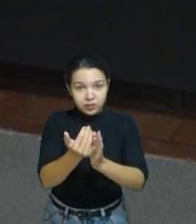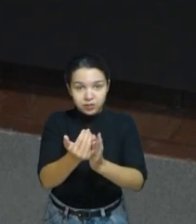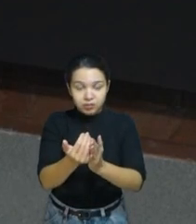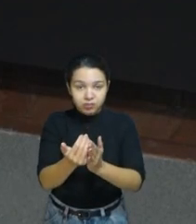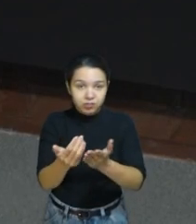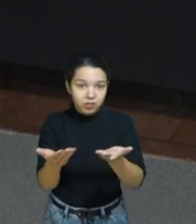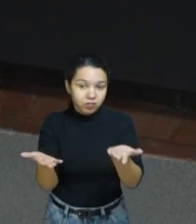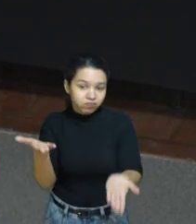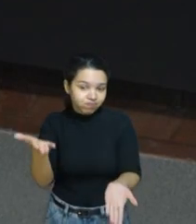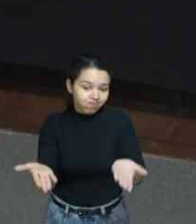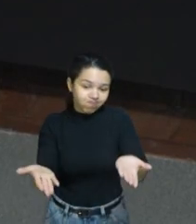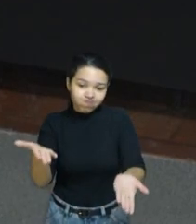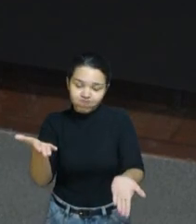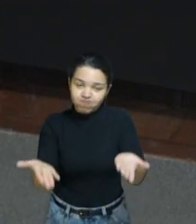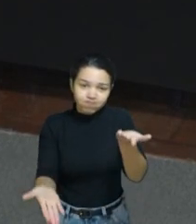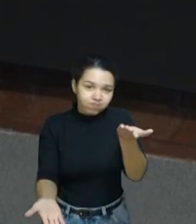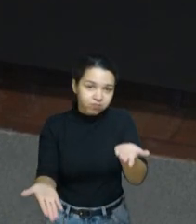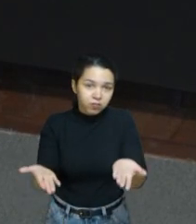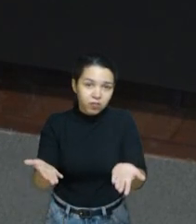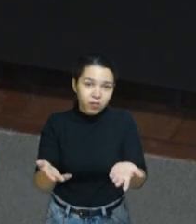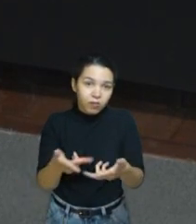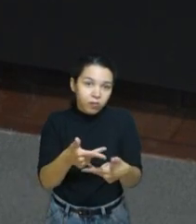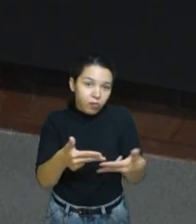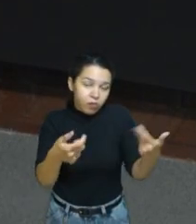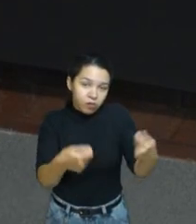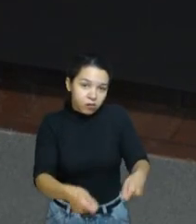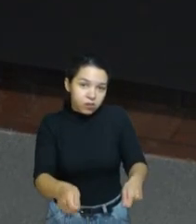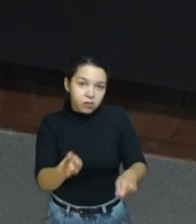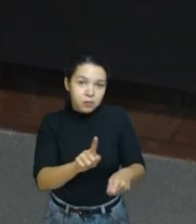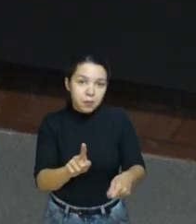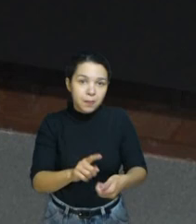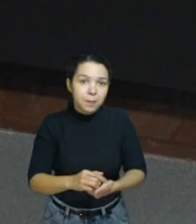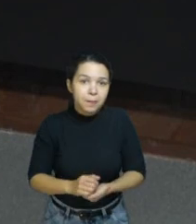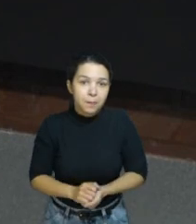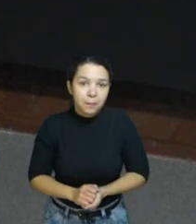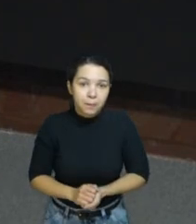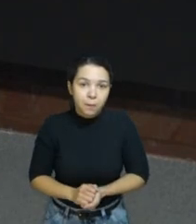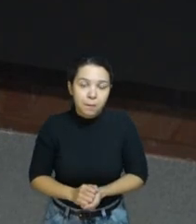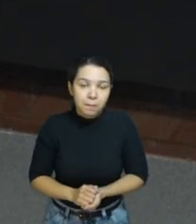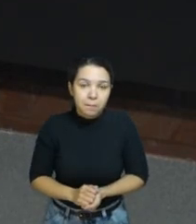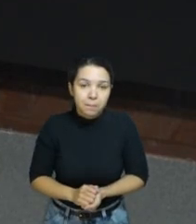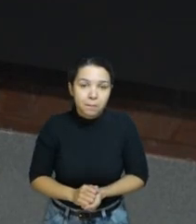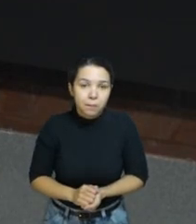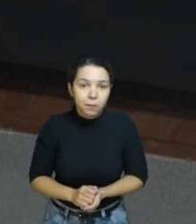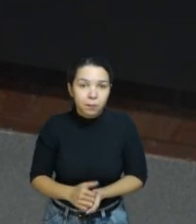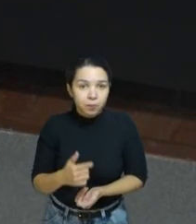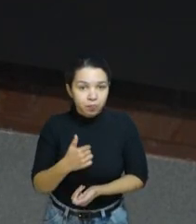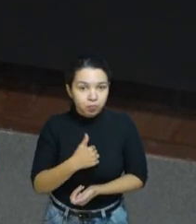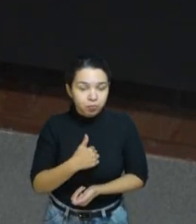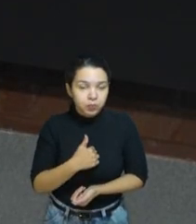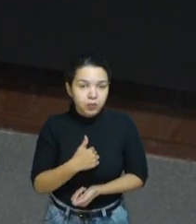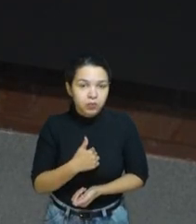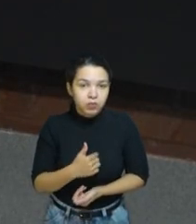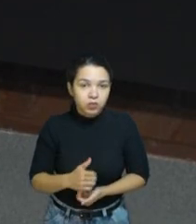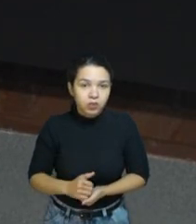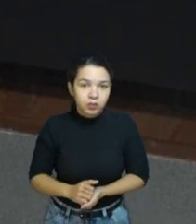E isso de coisas que não são necessárias. Né? E aí, só voltando nos seus comentários, eu sou completamente,